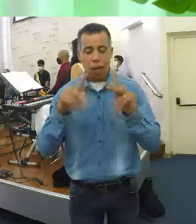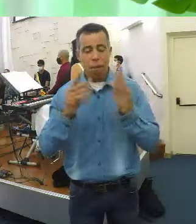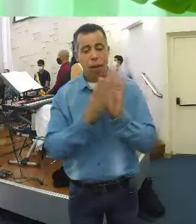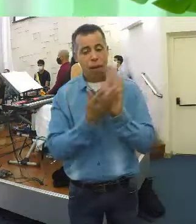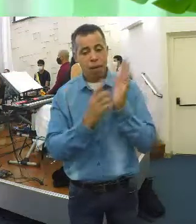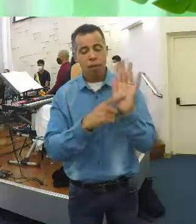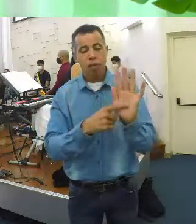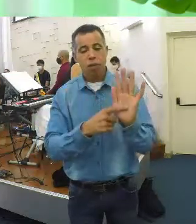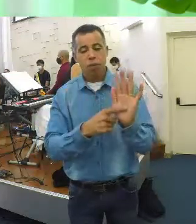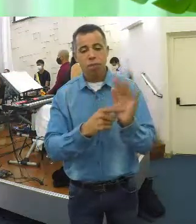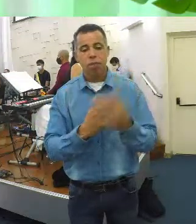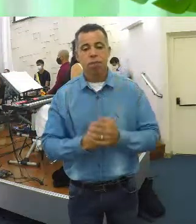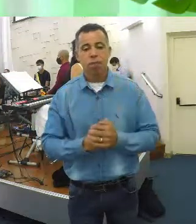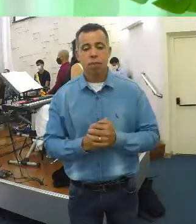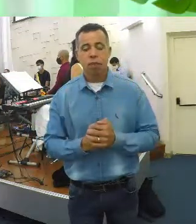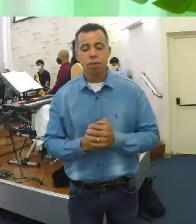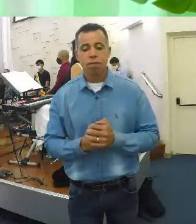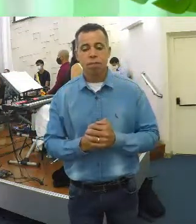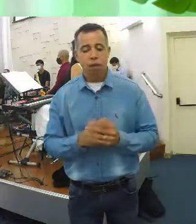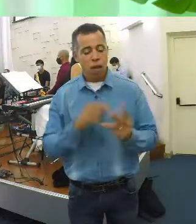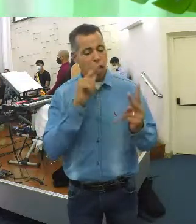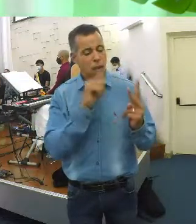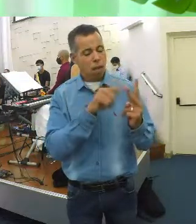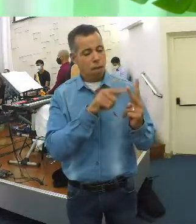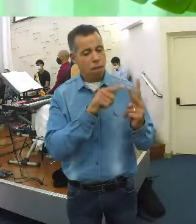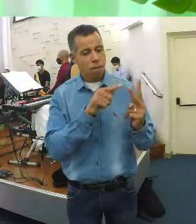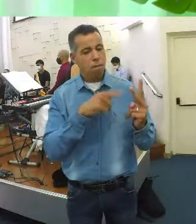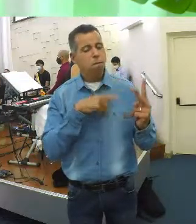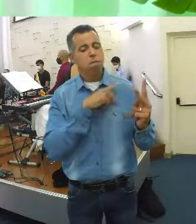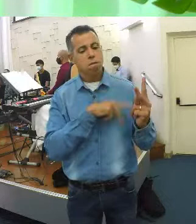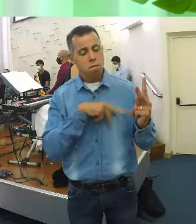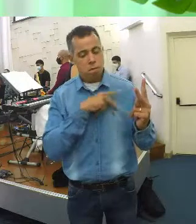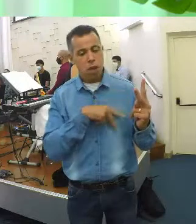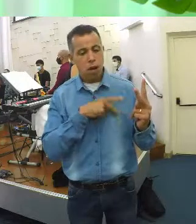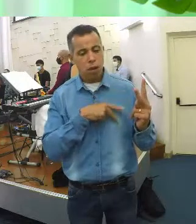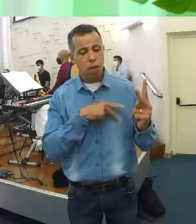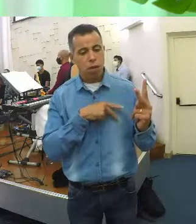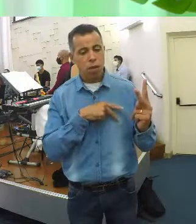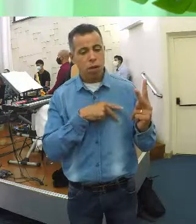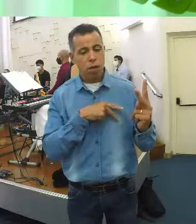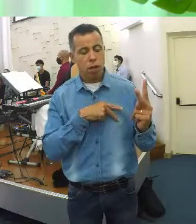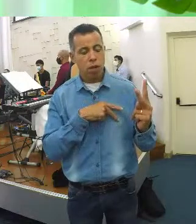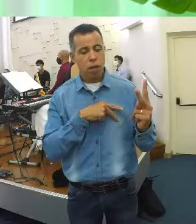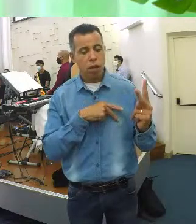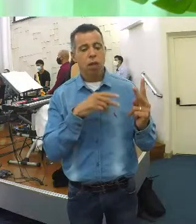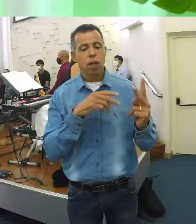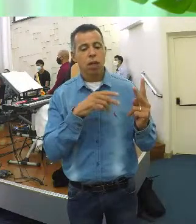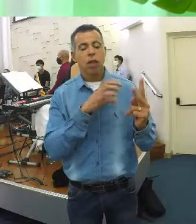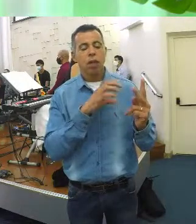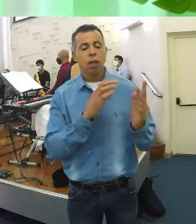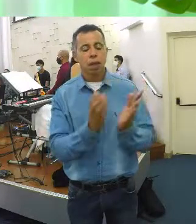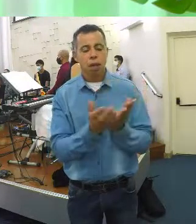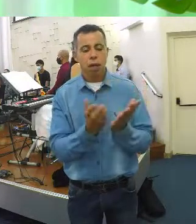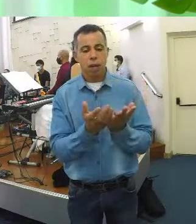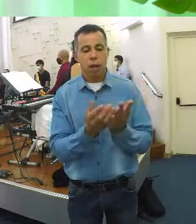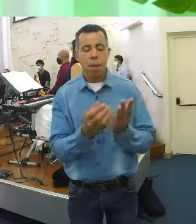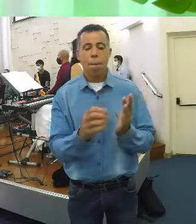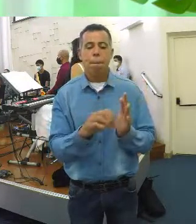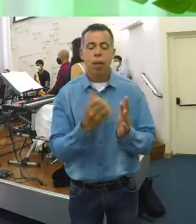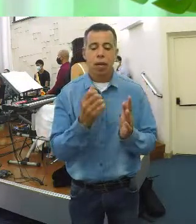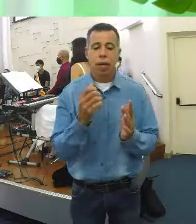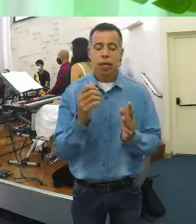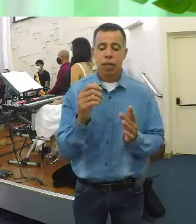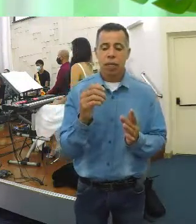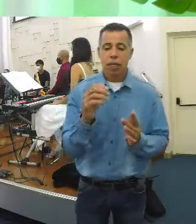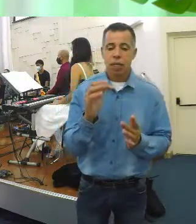Deus. Veja o que Paulo diz aos crentes de Tessalônica, na primeira carta aos Tessalonicenses, capítulo 1,